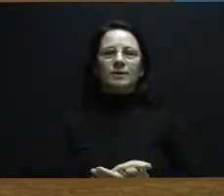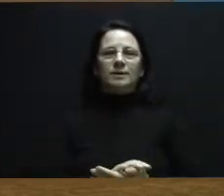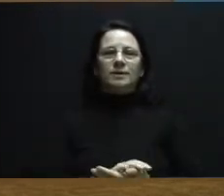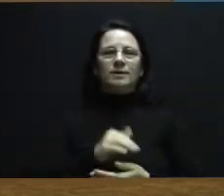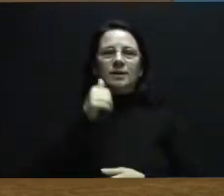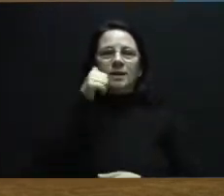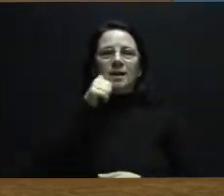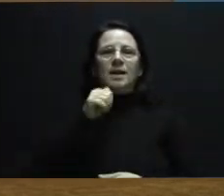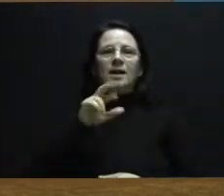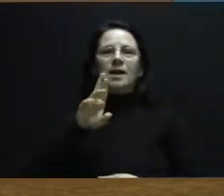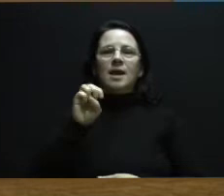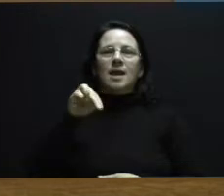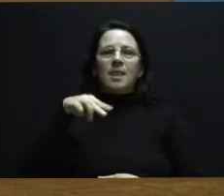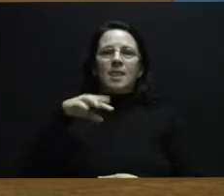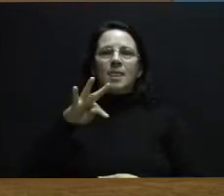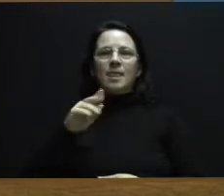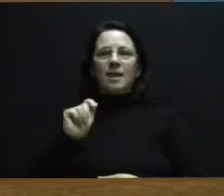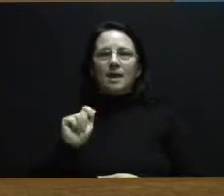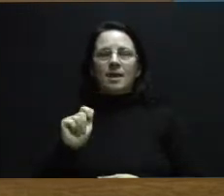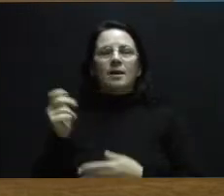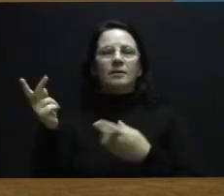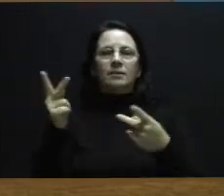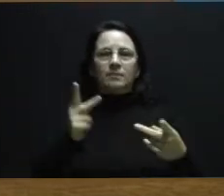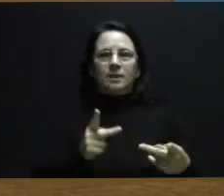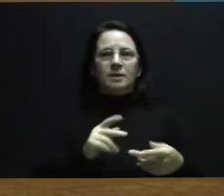doutora Renata, nossa chefe de gabinete,